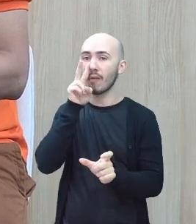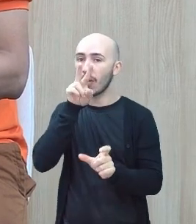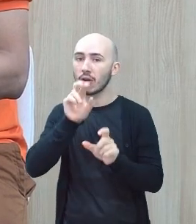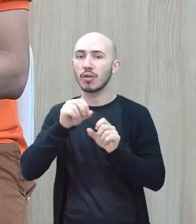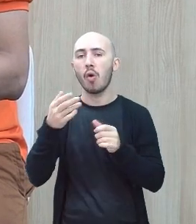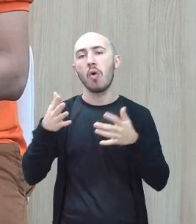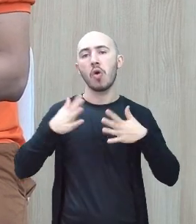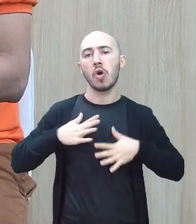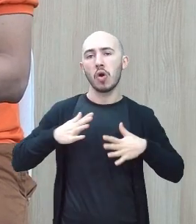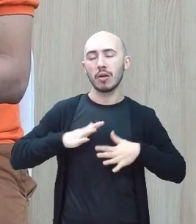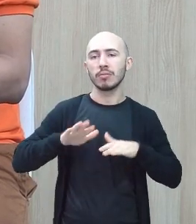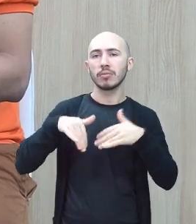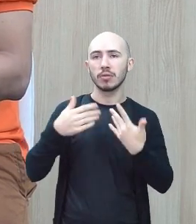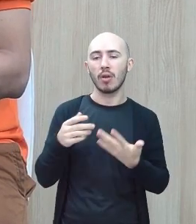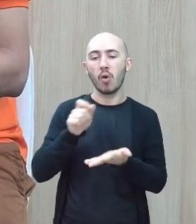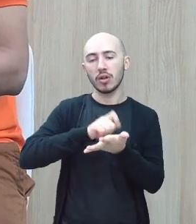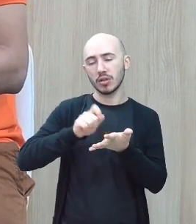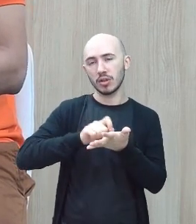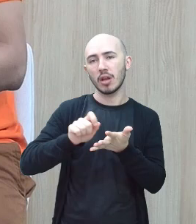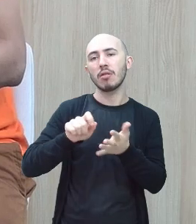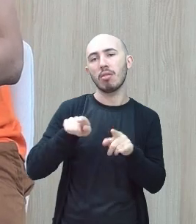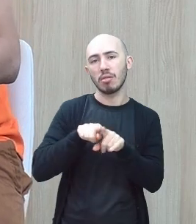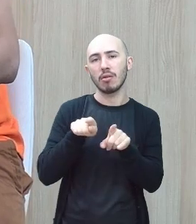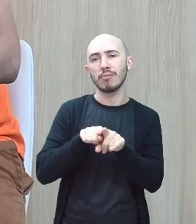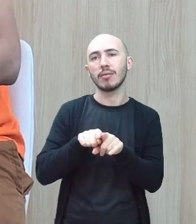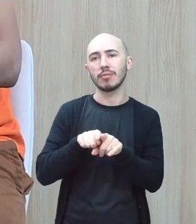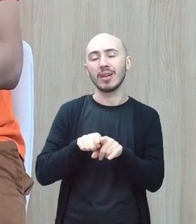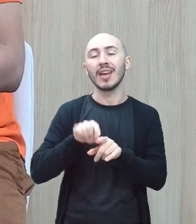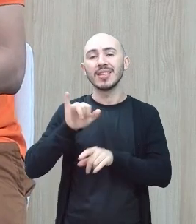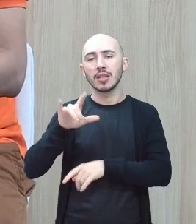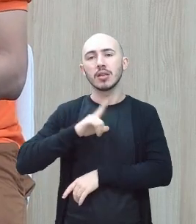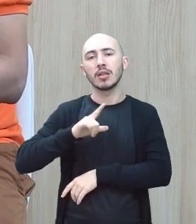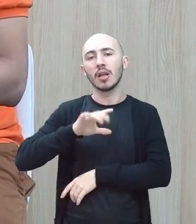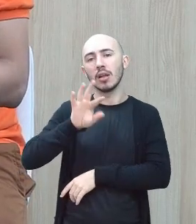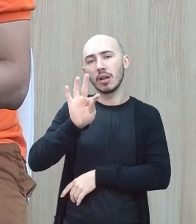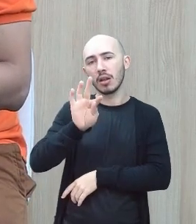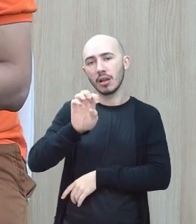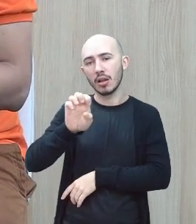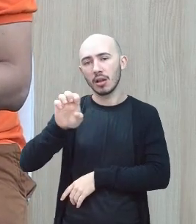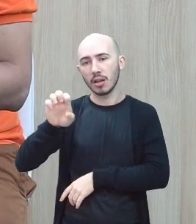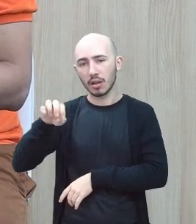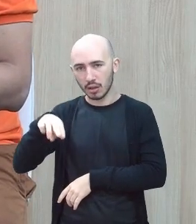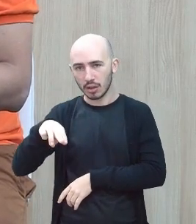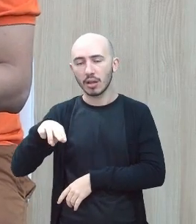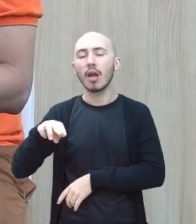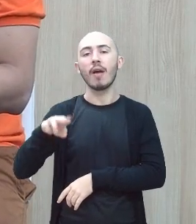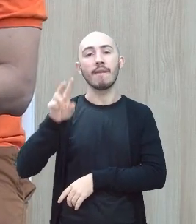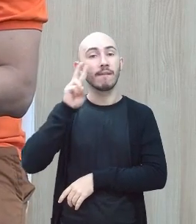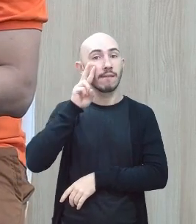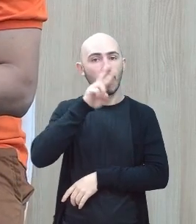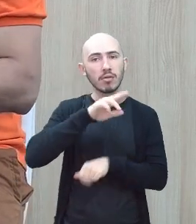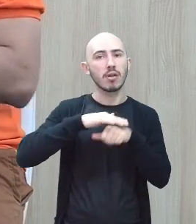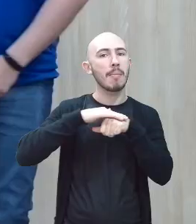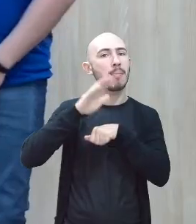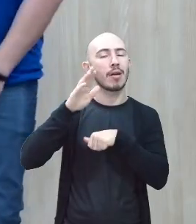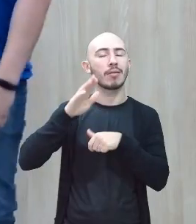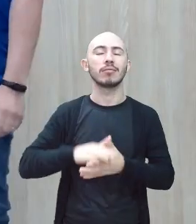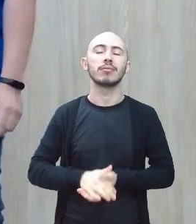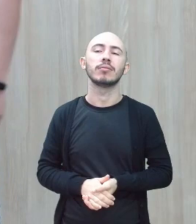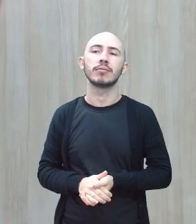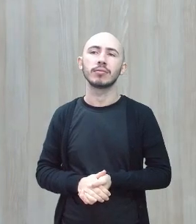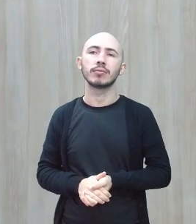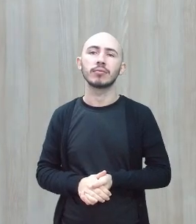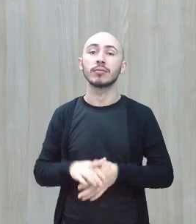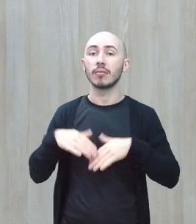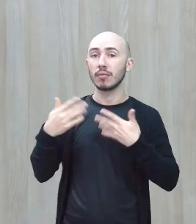Um é teen, o outro é ti. O que é teen é mais forte, tá? E o que é ti é mais fraco, você quase não ouve. E aí eu passei por